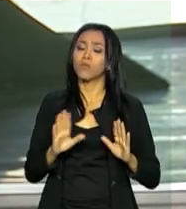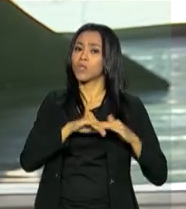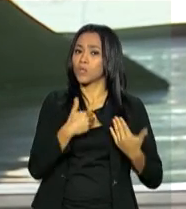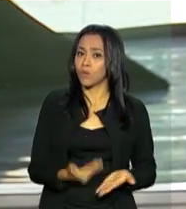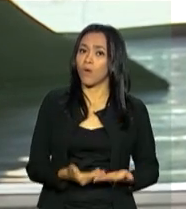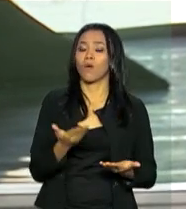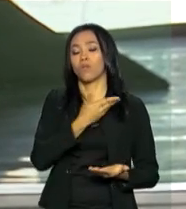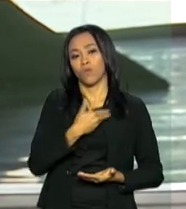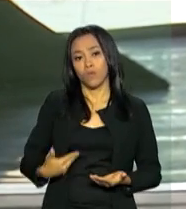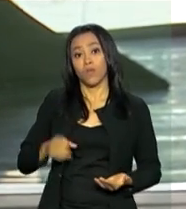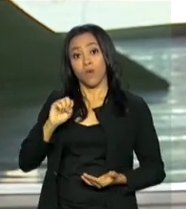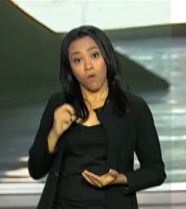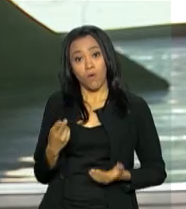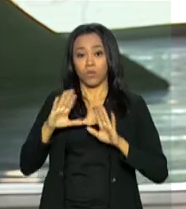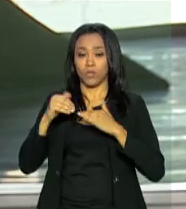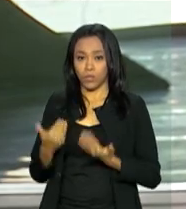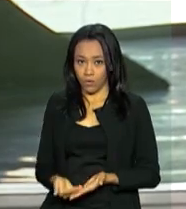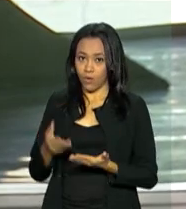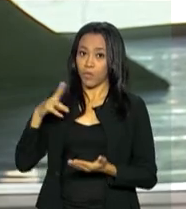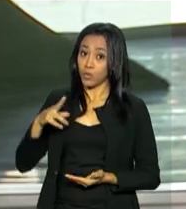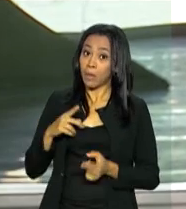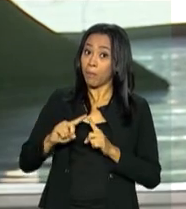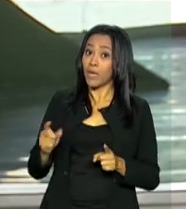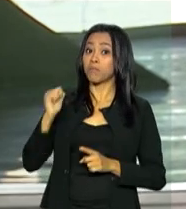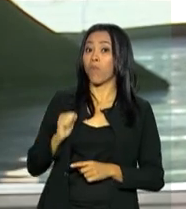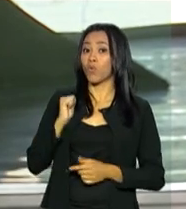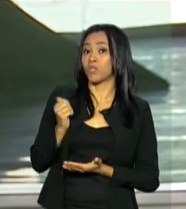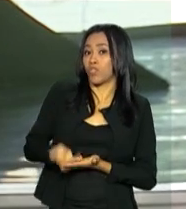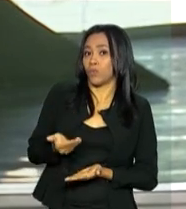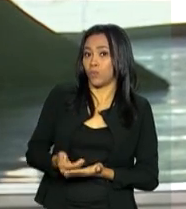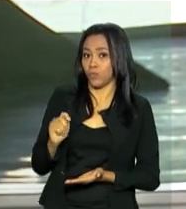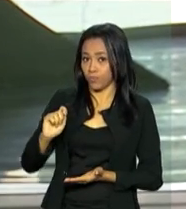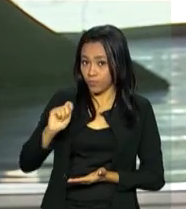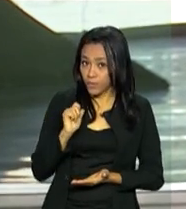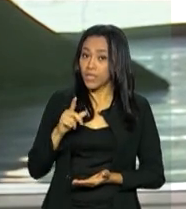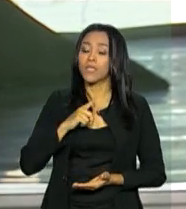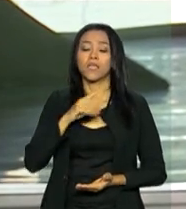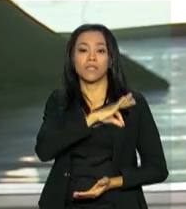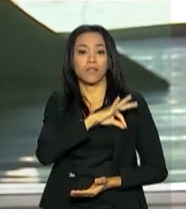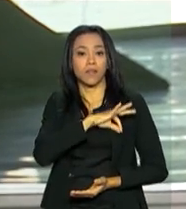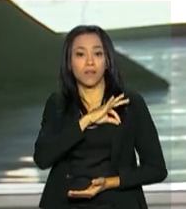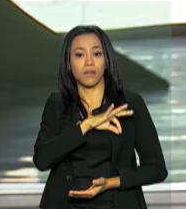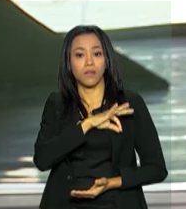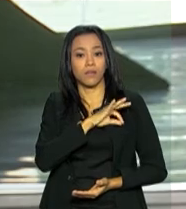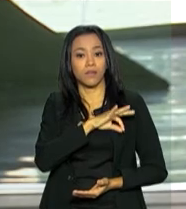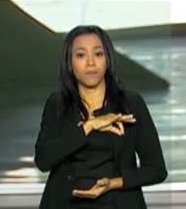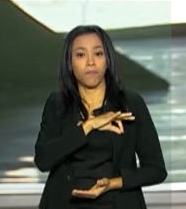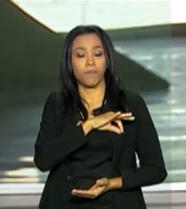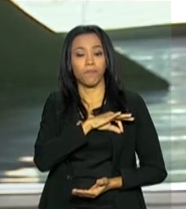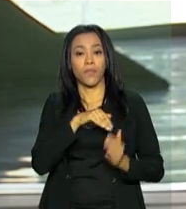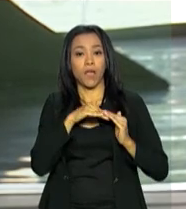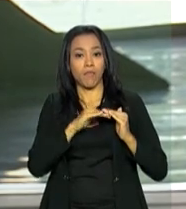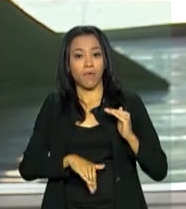ou em escola particular como bolsista integral e que tenham renda per capta igual ou inferior